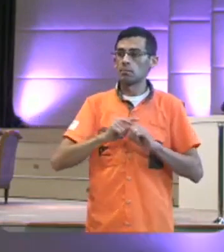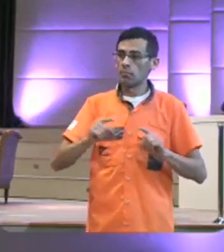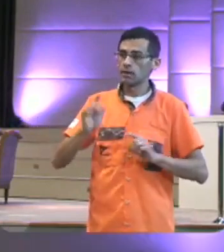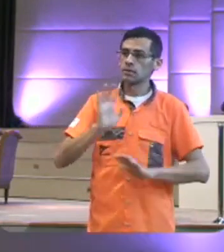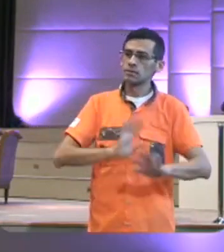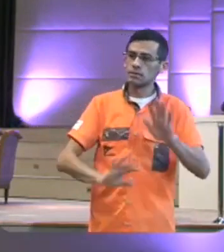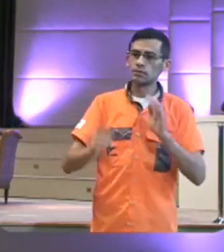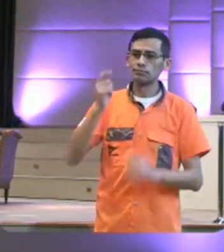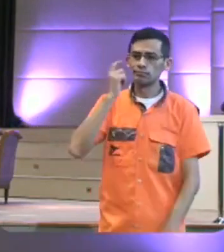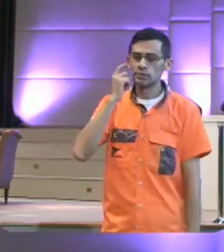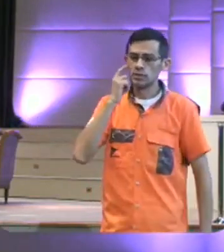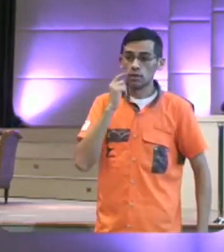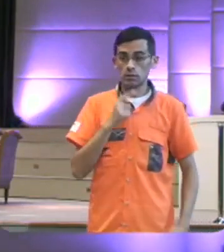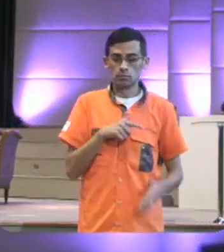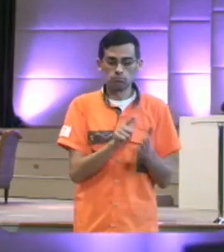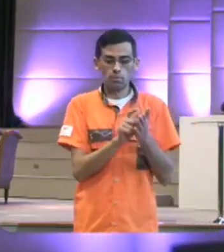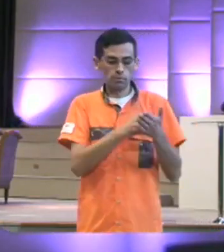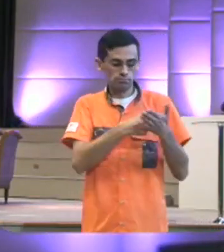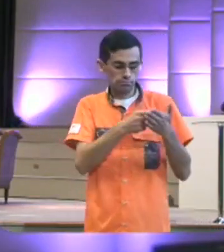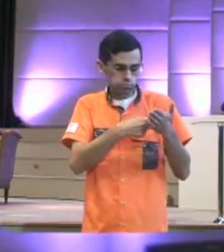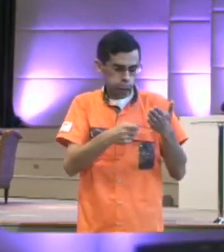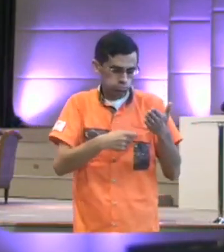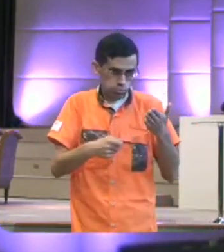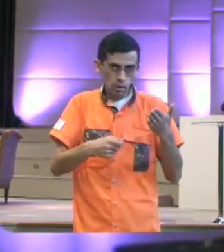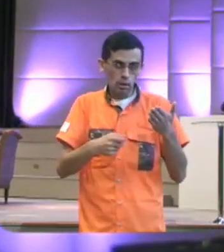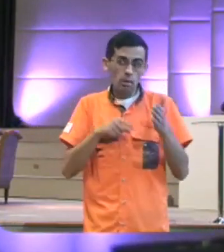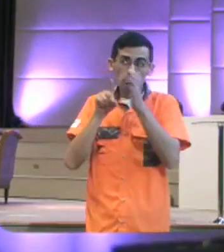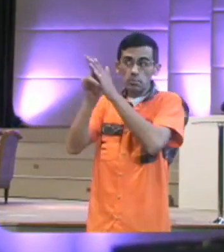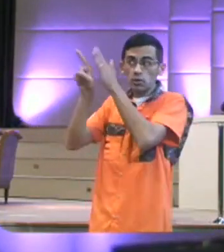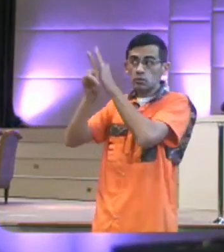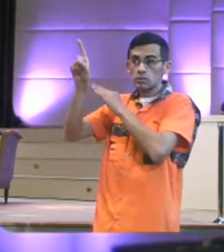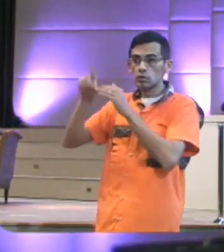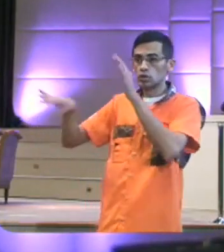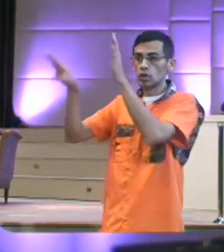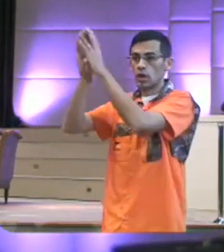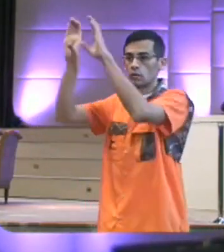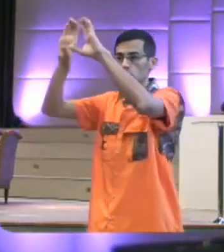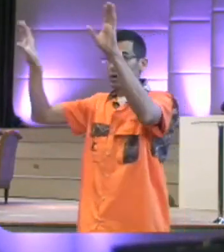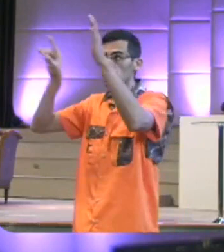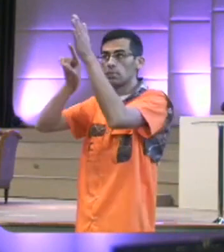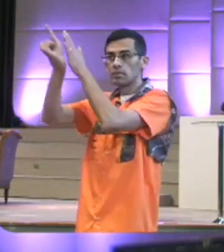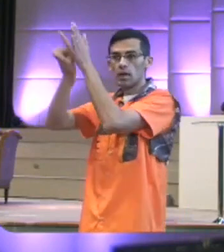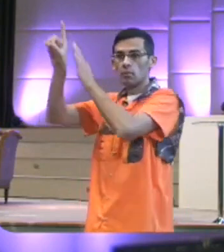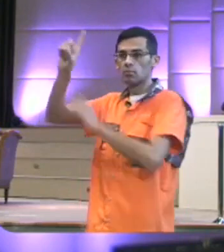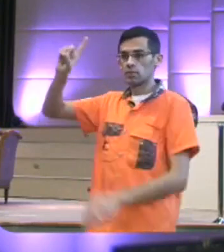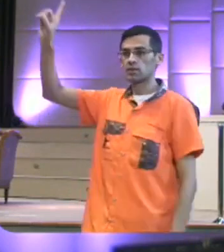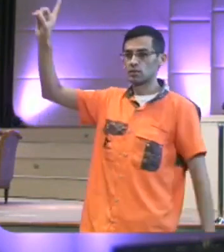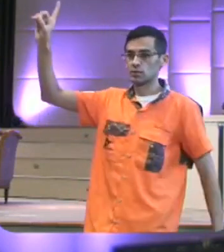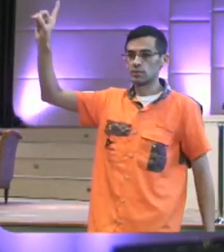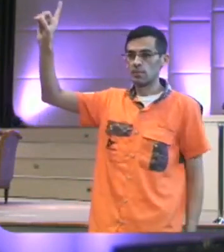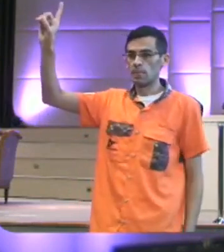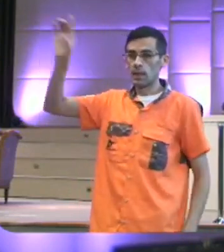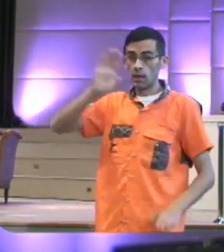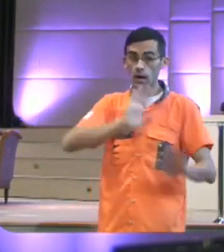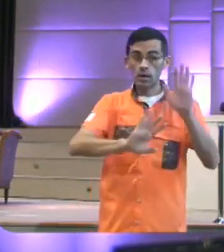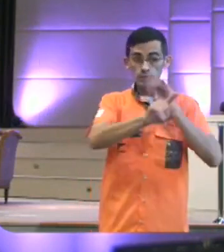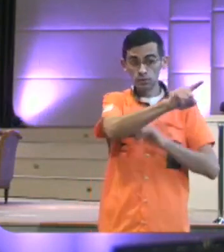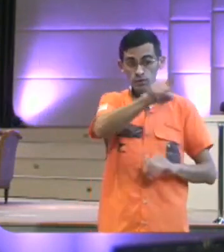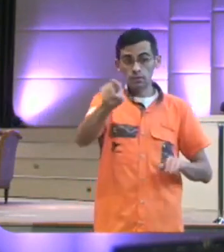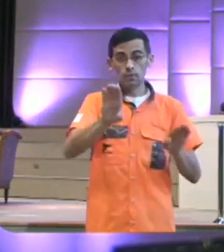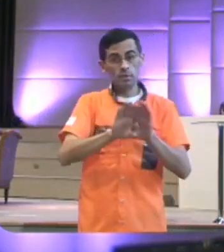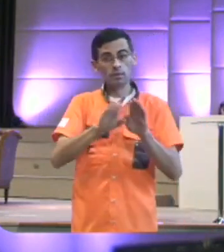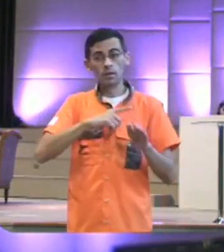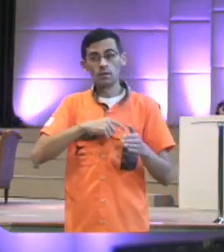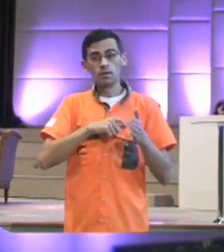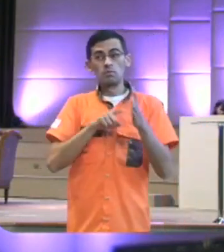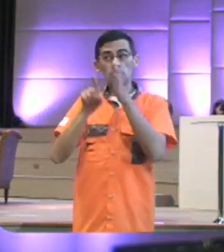algumas perguntas que eu anotei no meu caderninho para fazer no céu. Eu acho que você deve ter as suas também, não tem? Eu tenho as